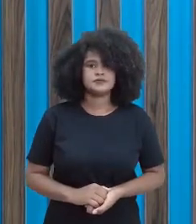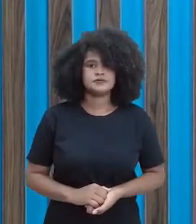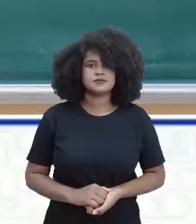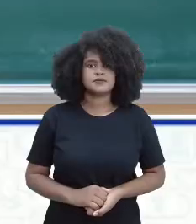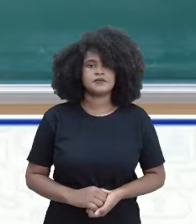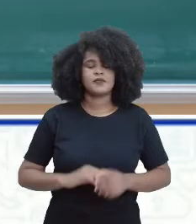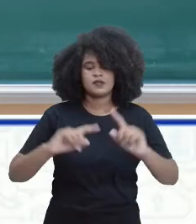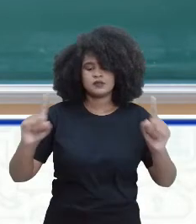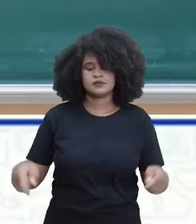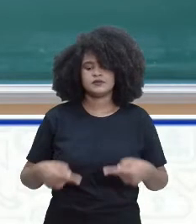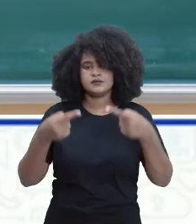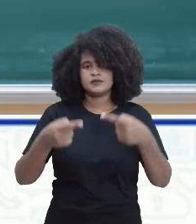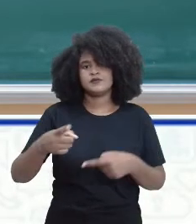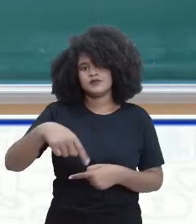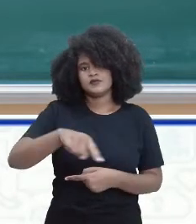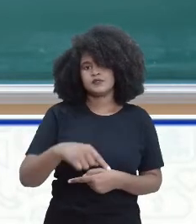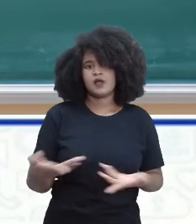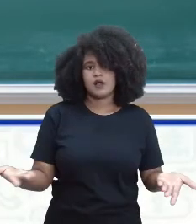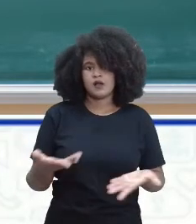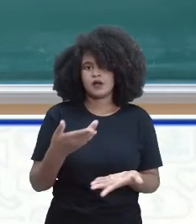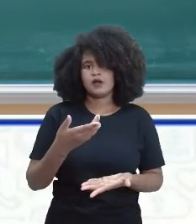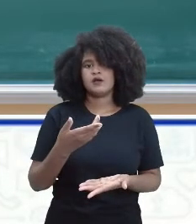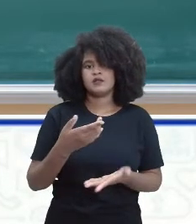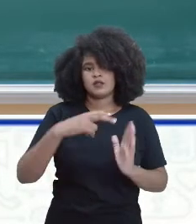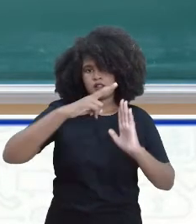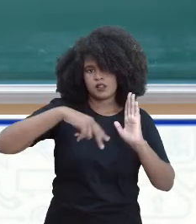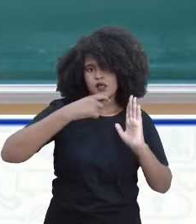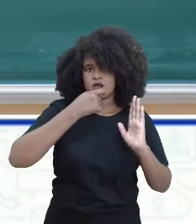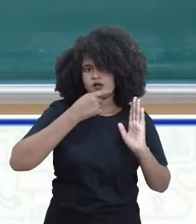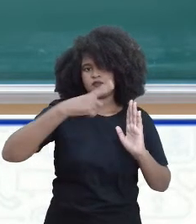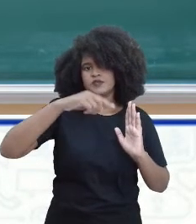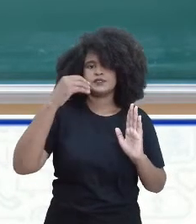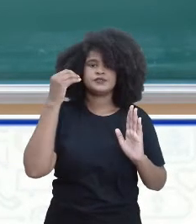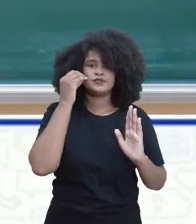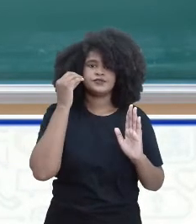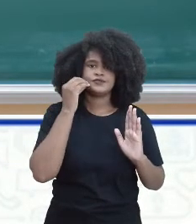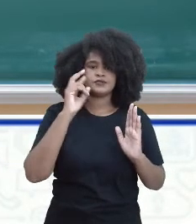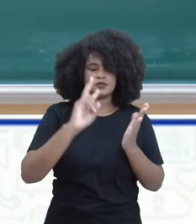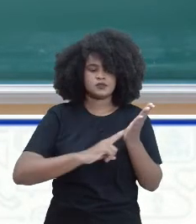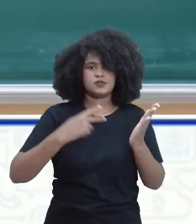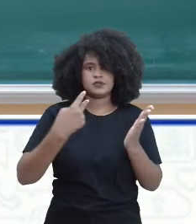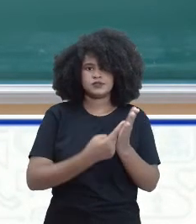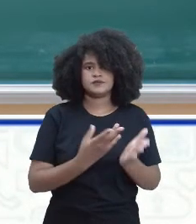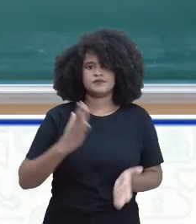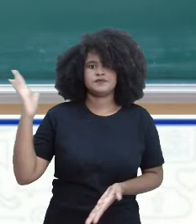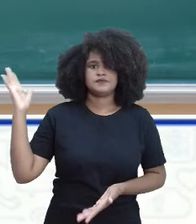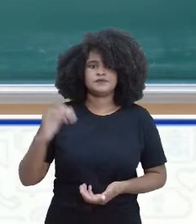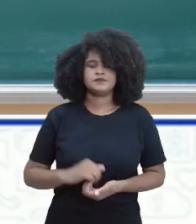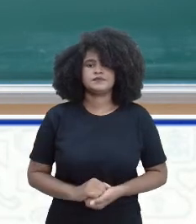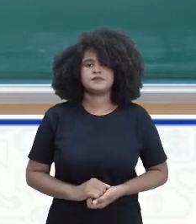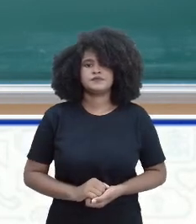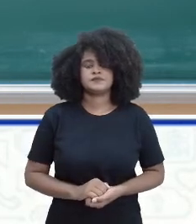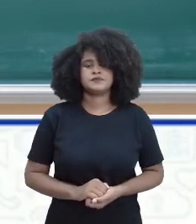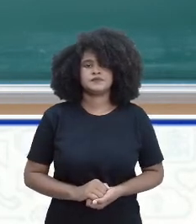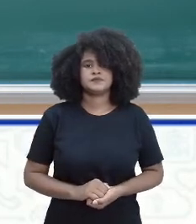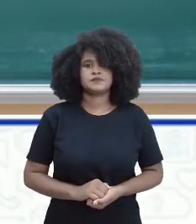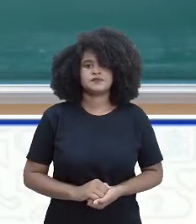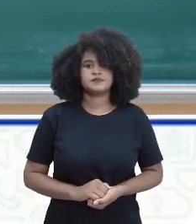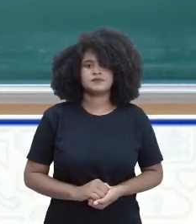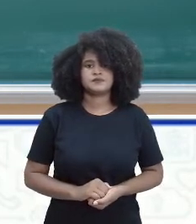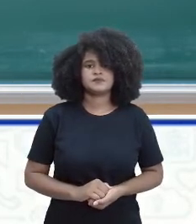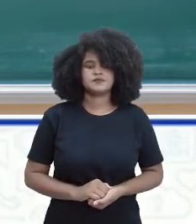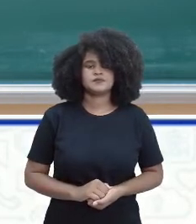vocês, pessoal. Vou ler em inglês, vou dar o tempo para vocês tentarem traduzir aí em casa, tá? Temos assim. Freire was writing